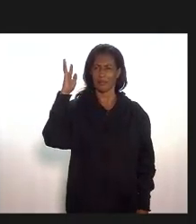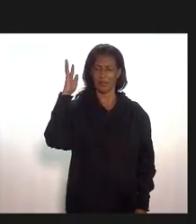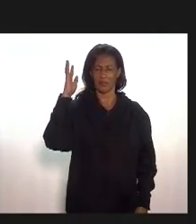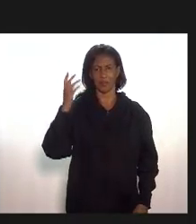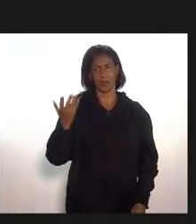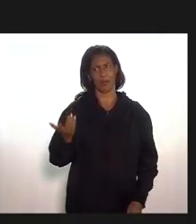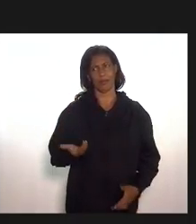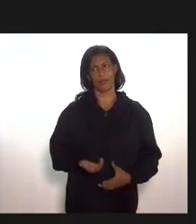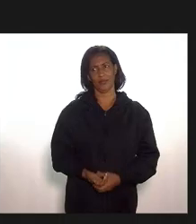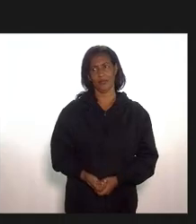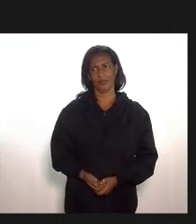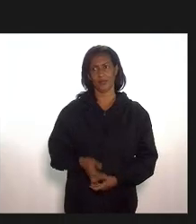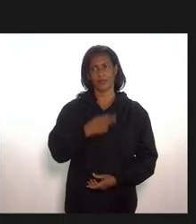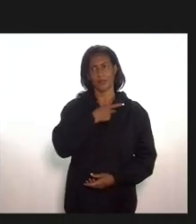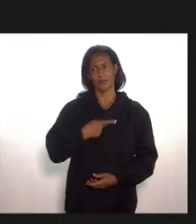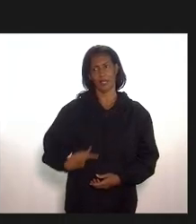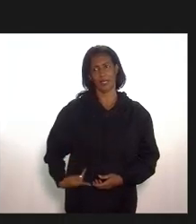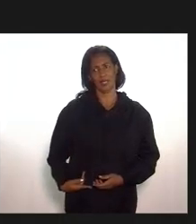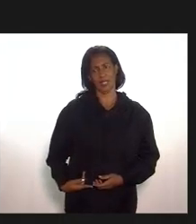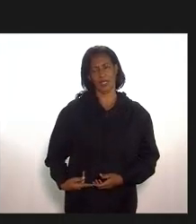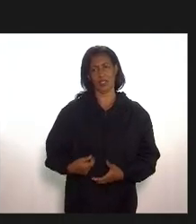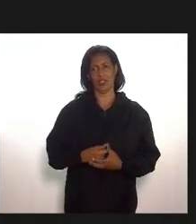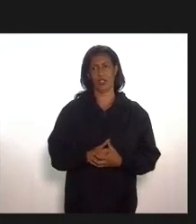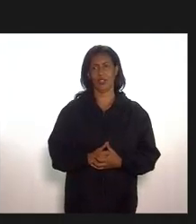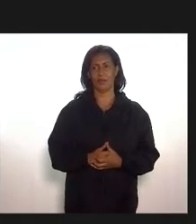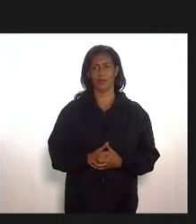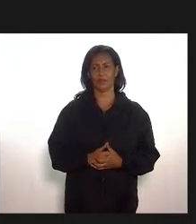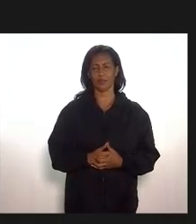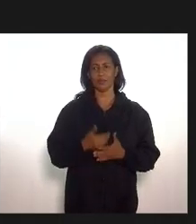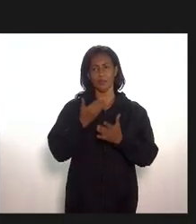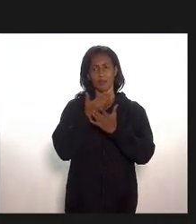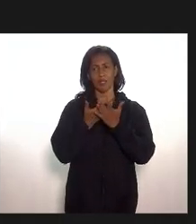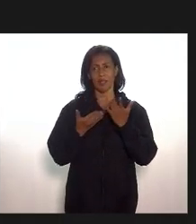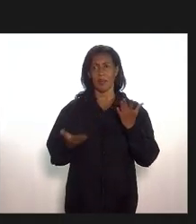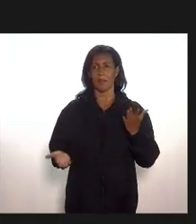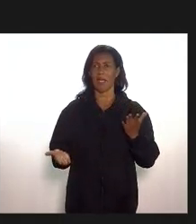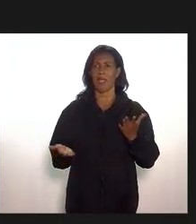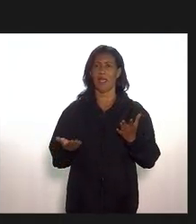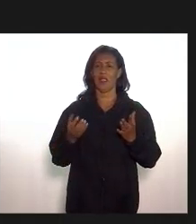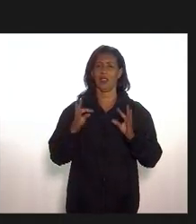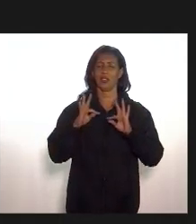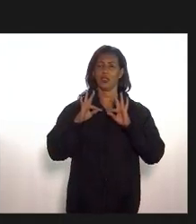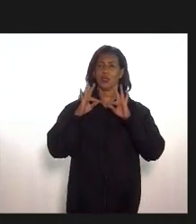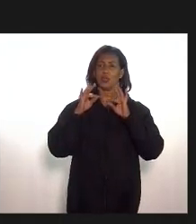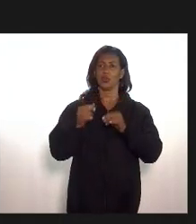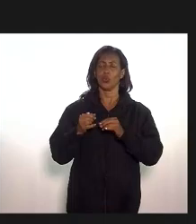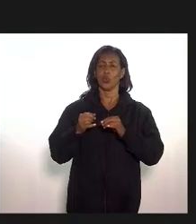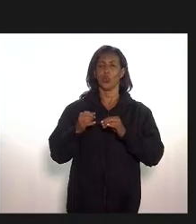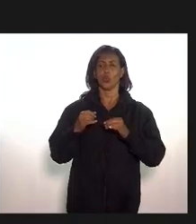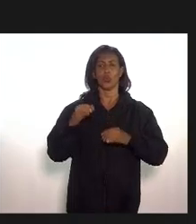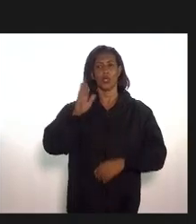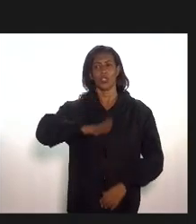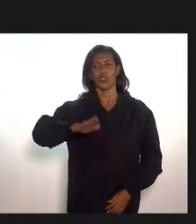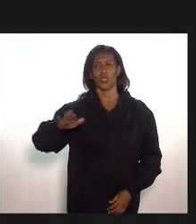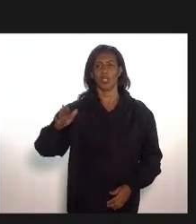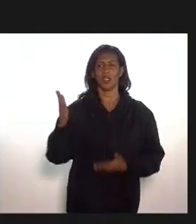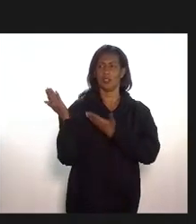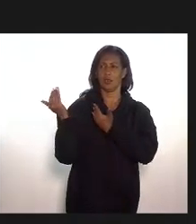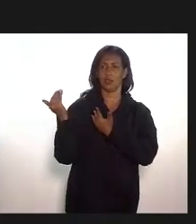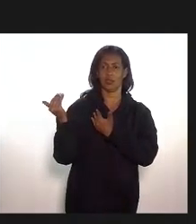Ora, senhor presidente, em que pese toda a perda de conteúdo que as crianças, os adolescentes estão sofrendo nessa